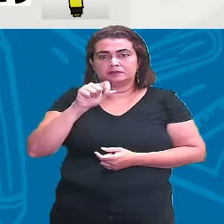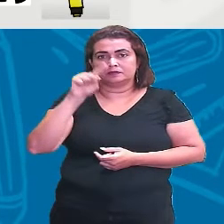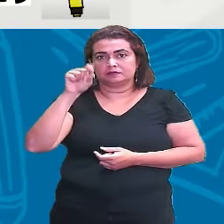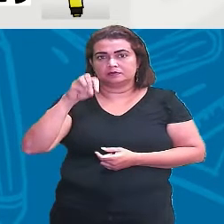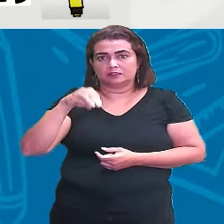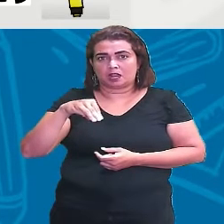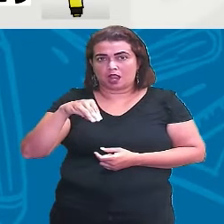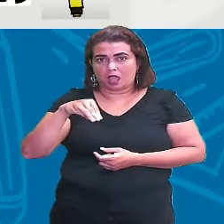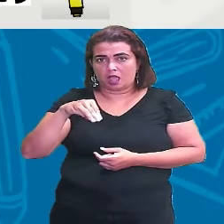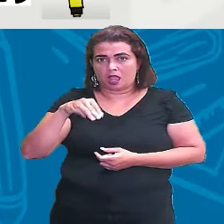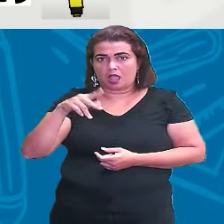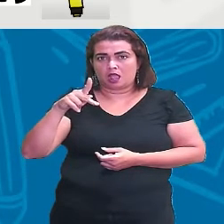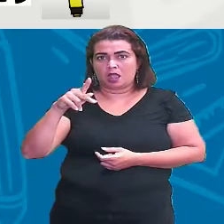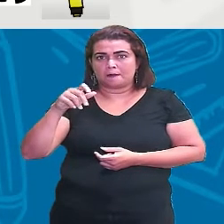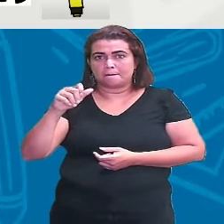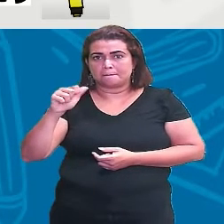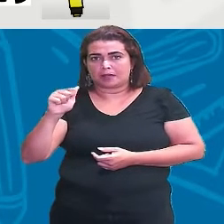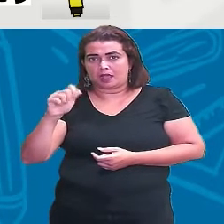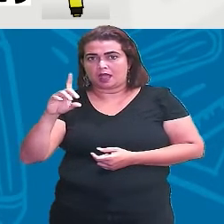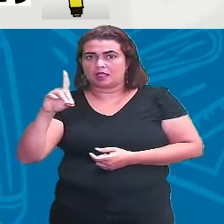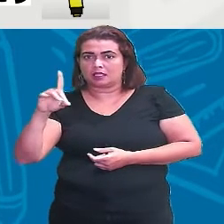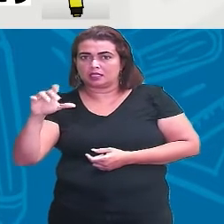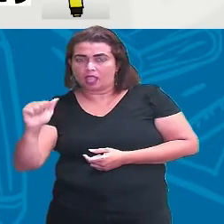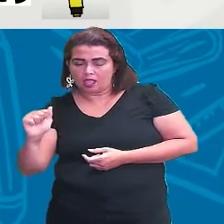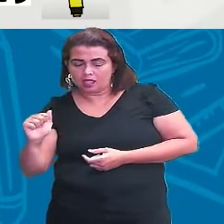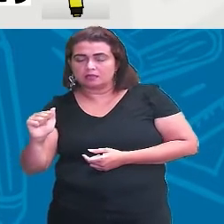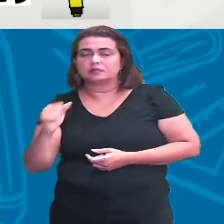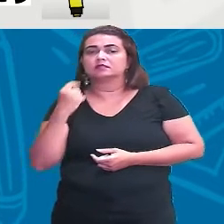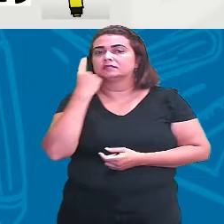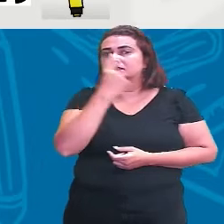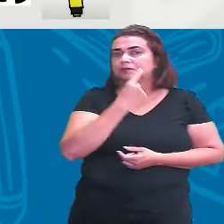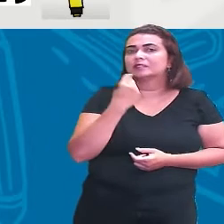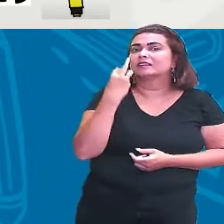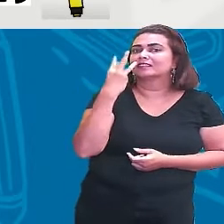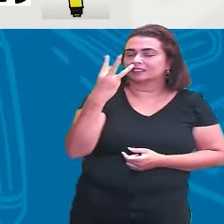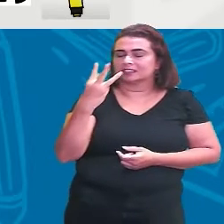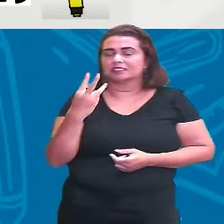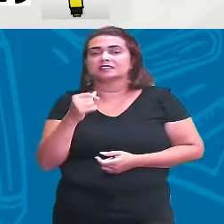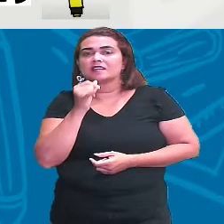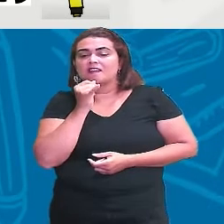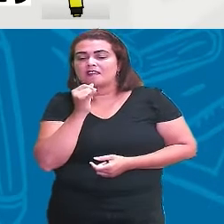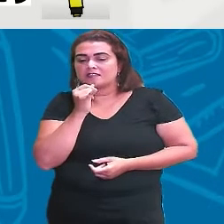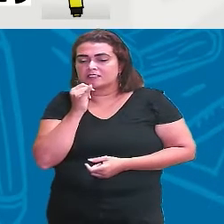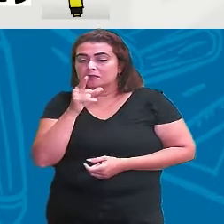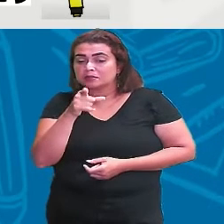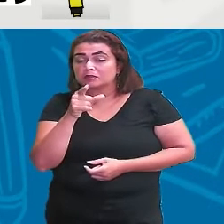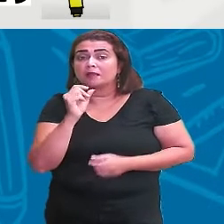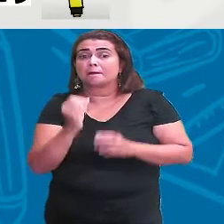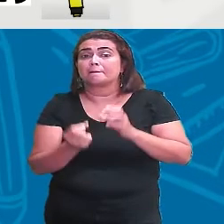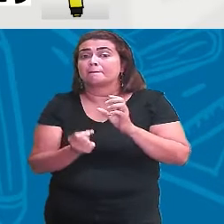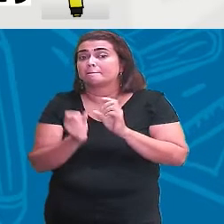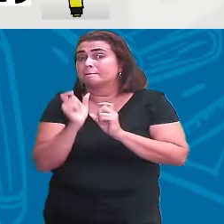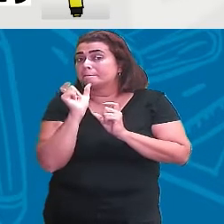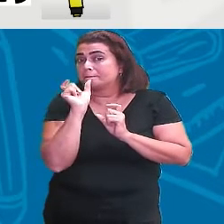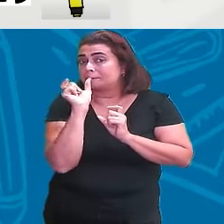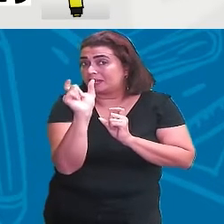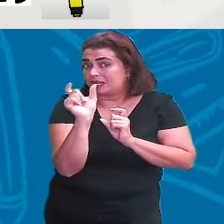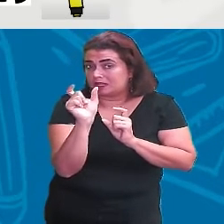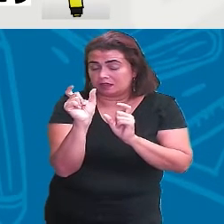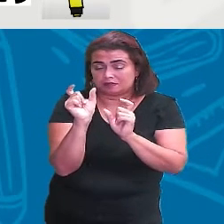Lâmpada. Olha aí, 3 vezes também. Então, essas aí são exemplos de palavras. O que, gente, que eu